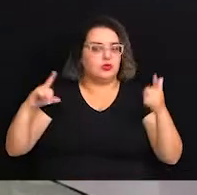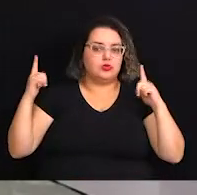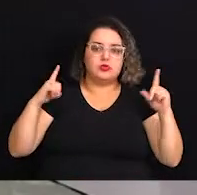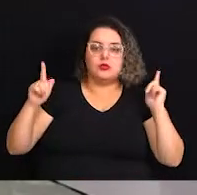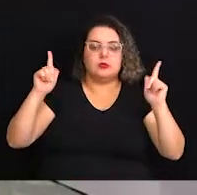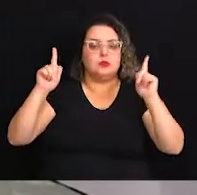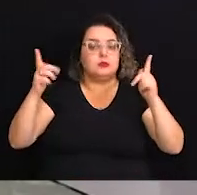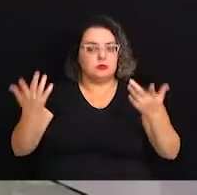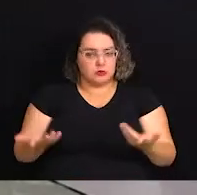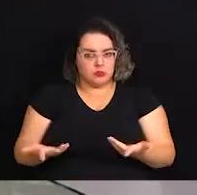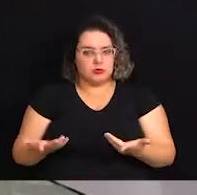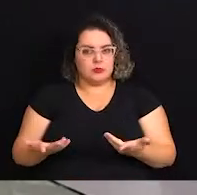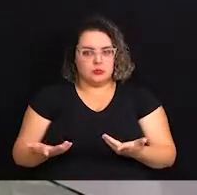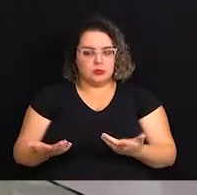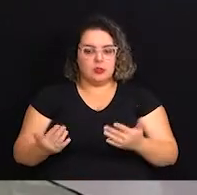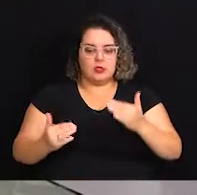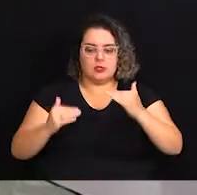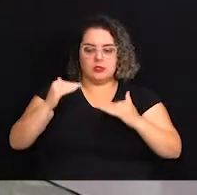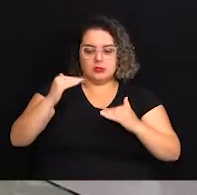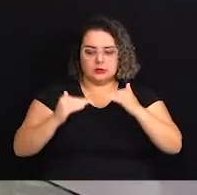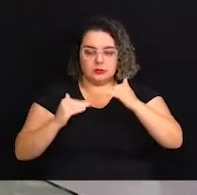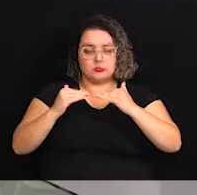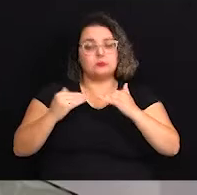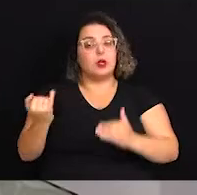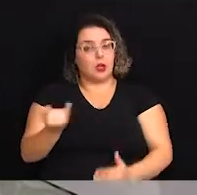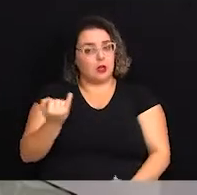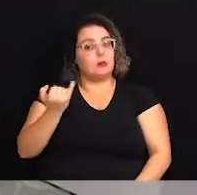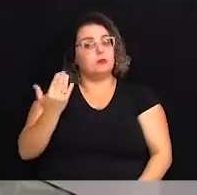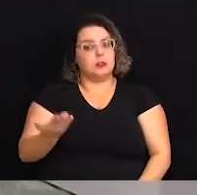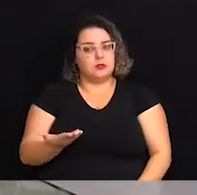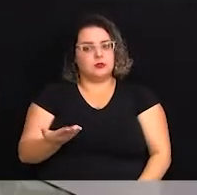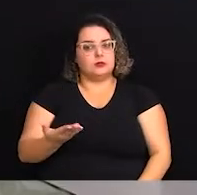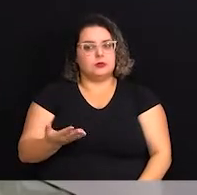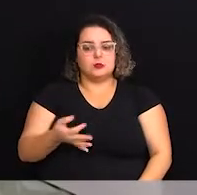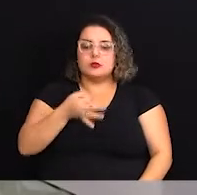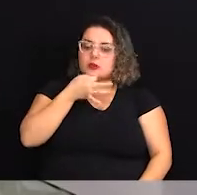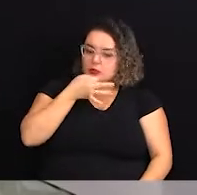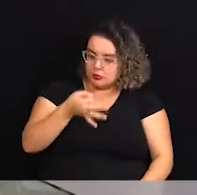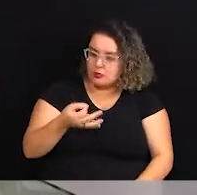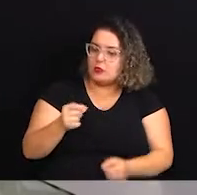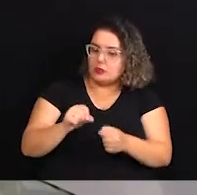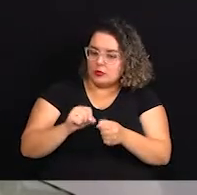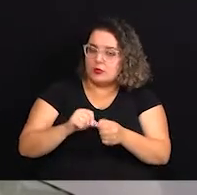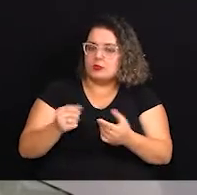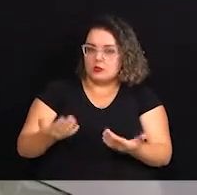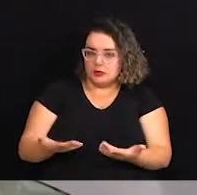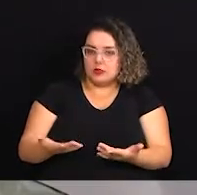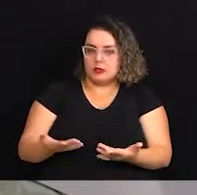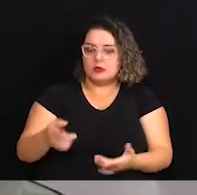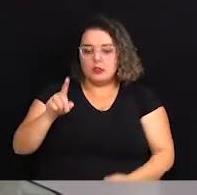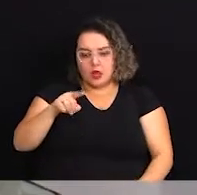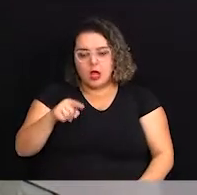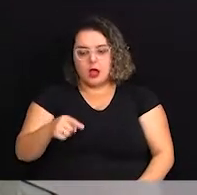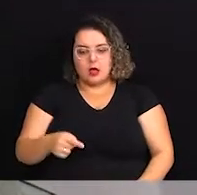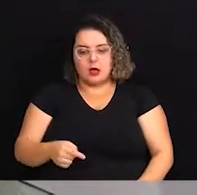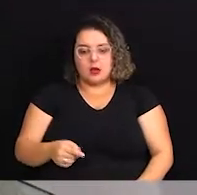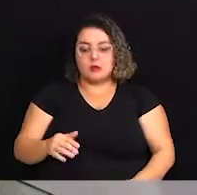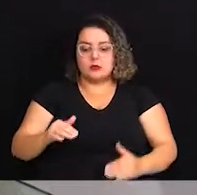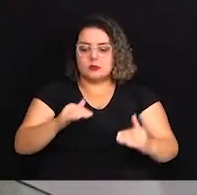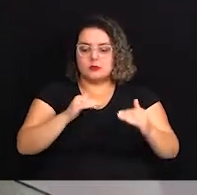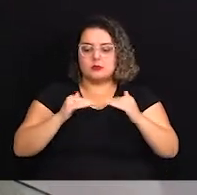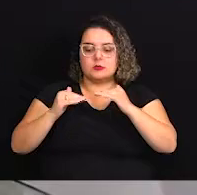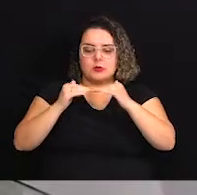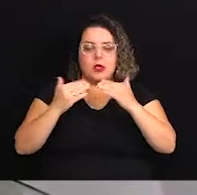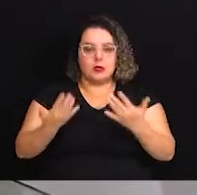só se divertindo. Esse equilíbrio é importante. Então, essa sugestão que a gente faz busca justamente trazer esse